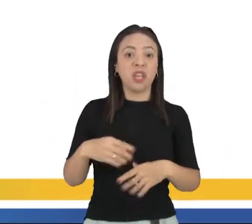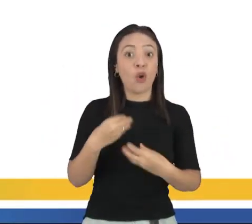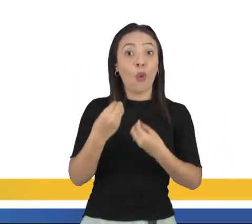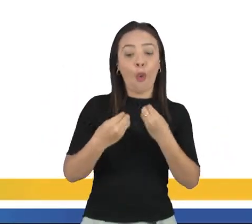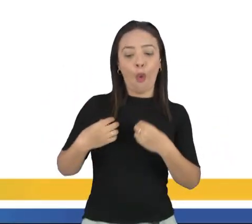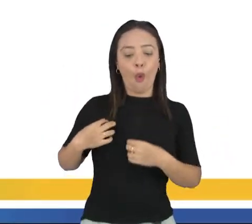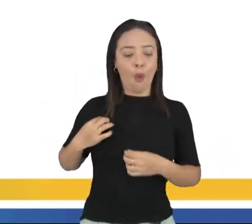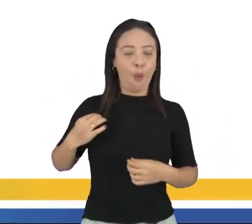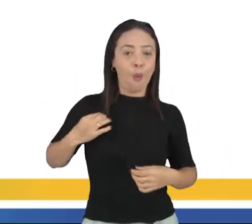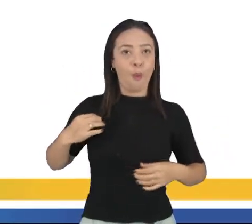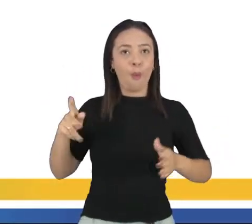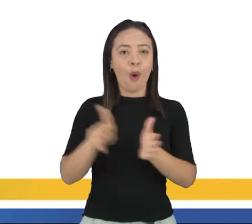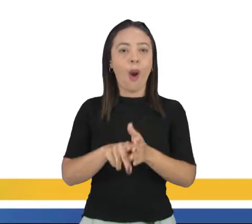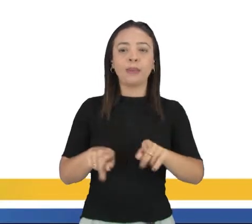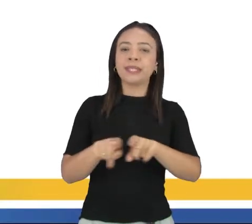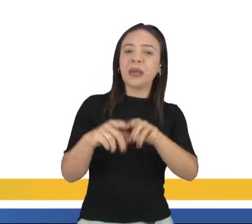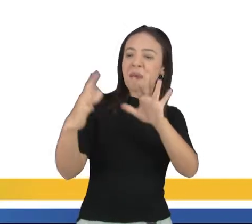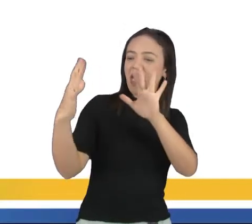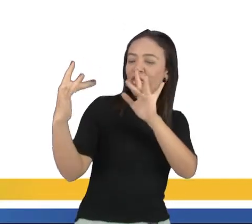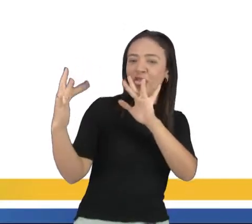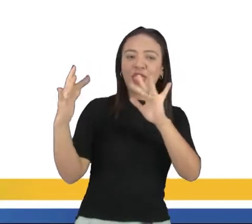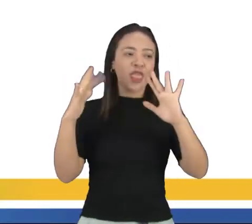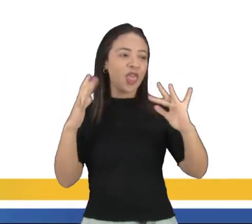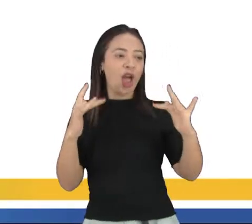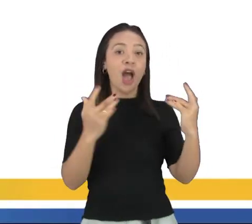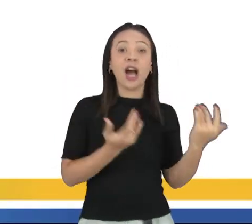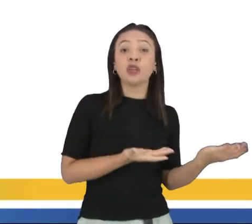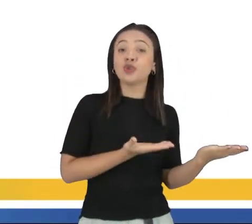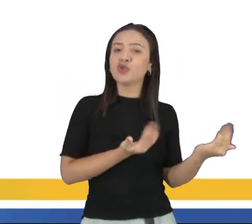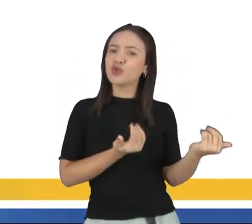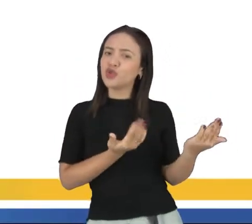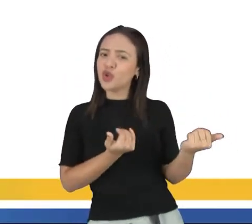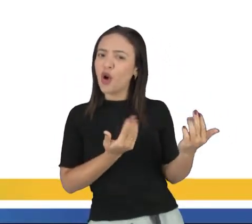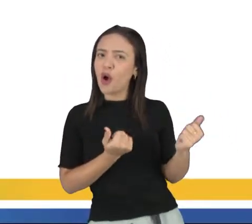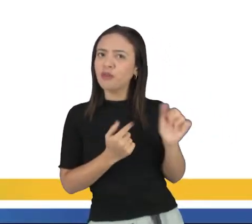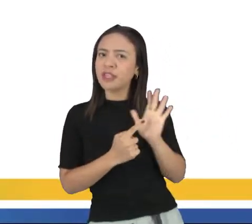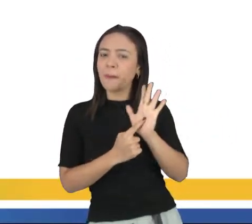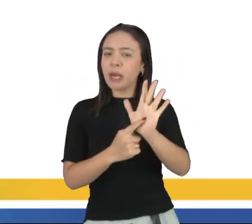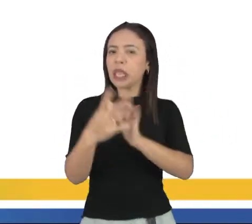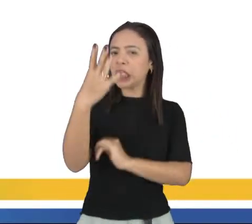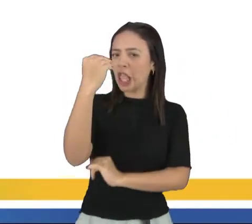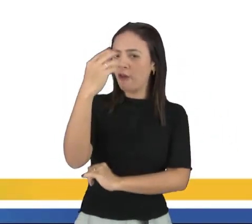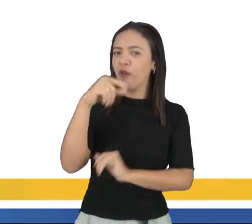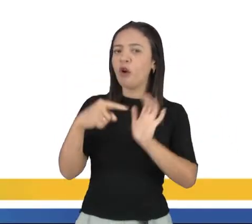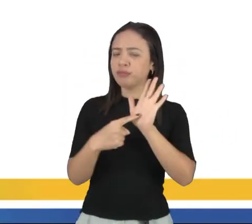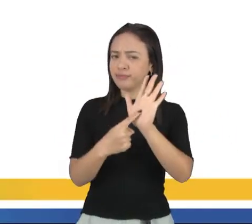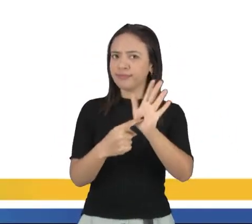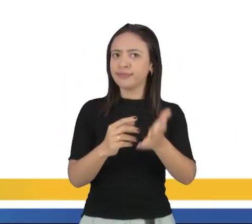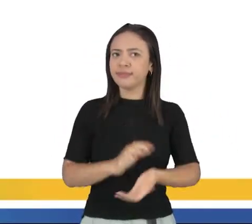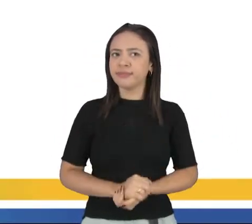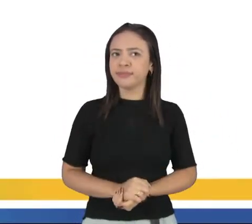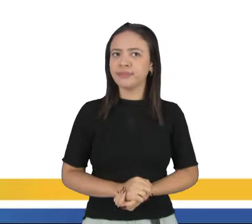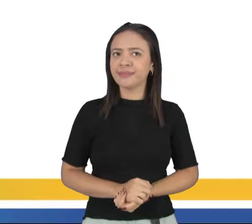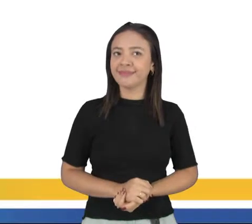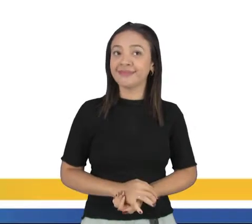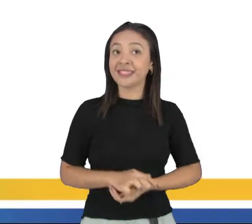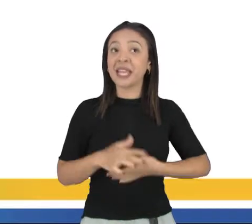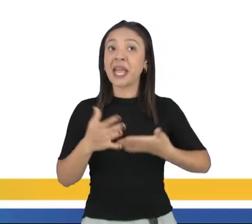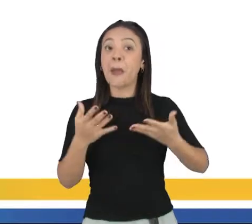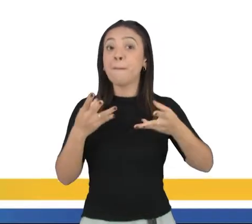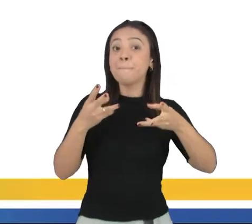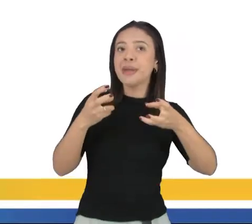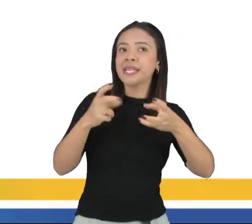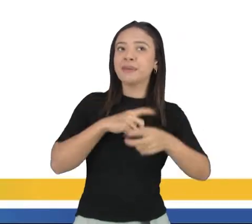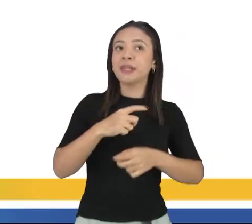se vestir e de namorar dos jovens né que aparece aí nas fotos Então pessoal a gente tem